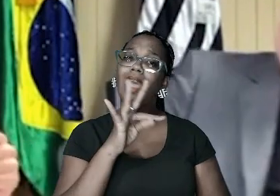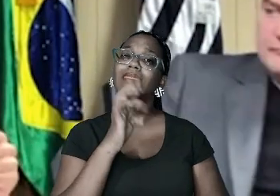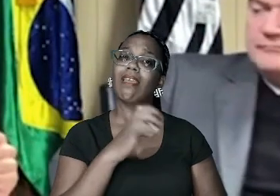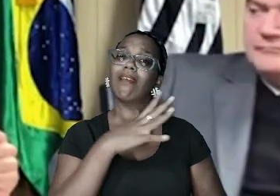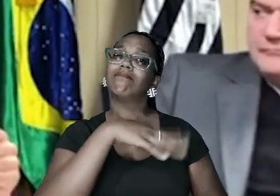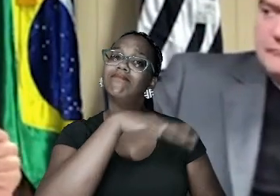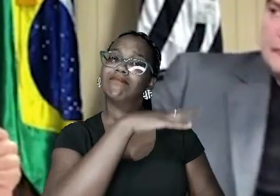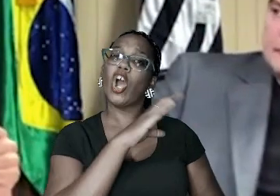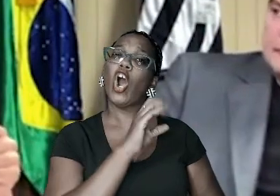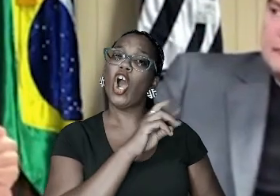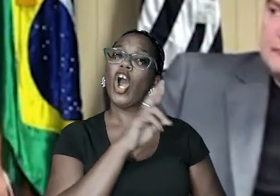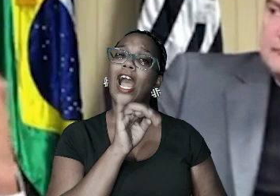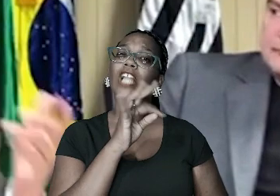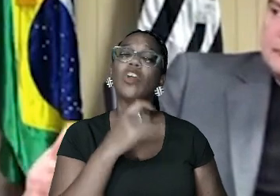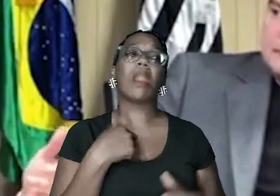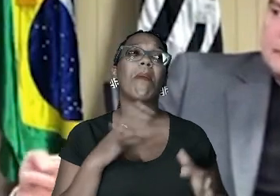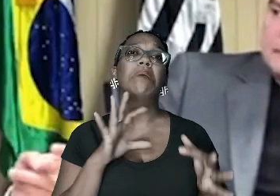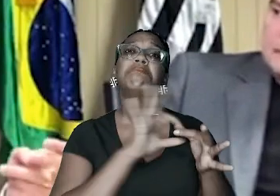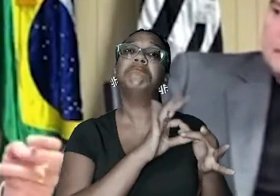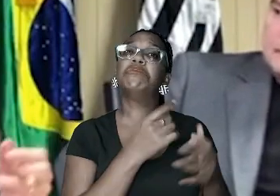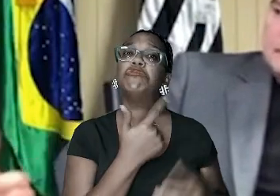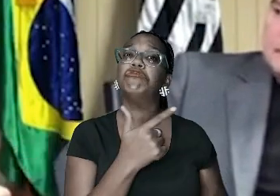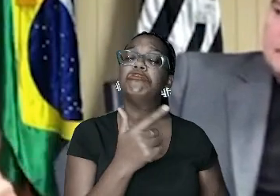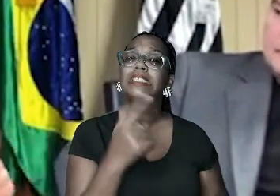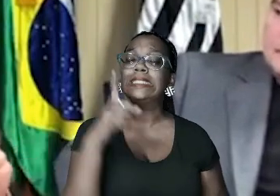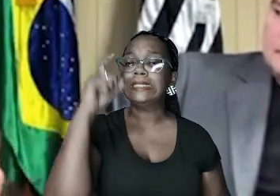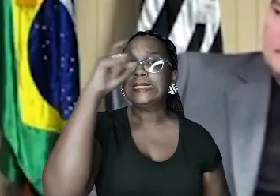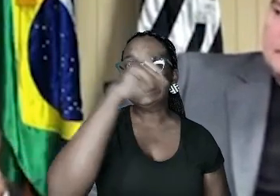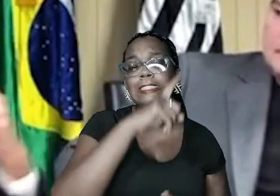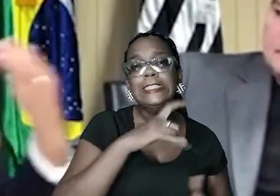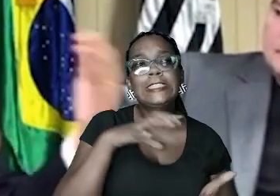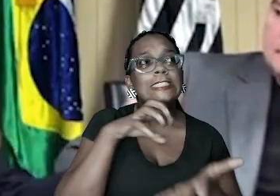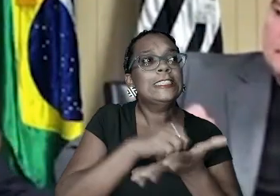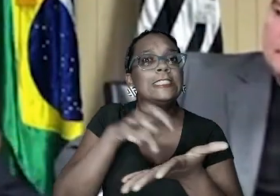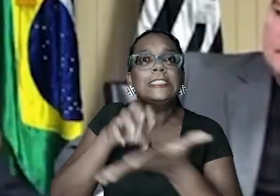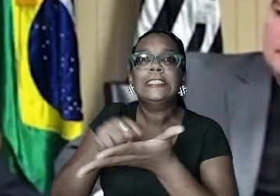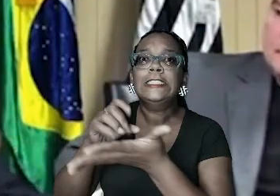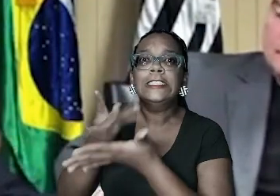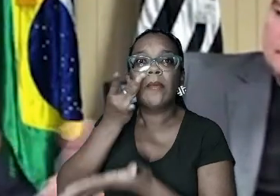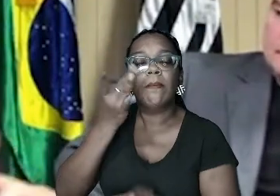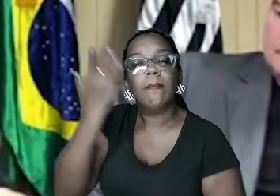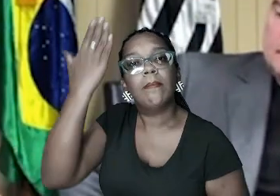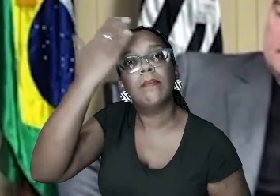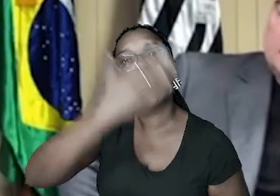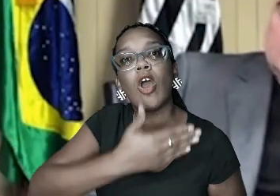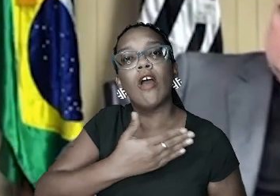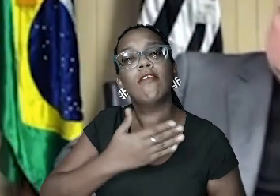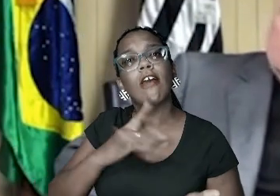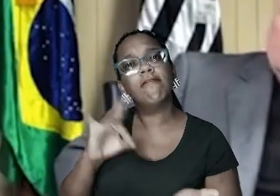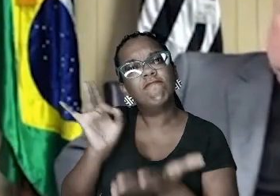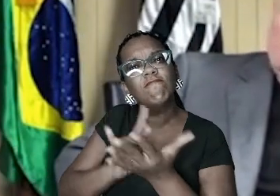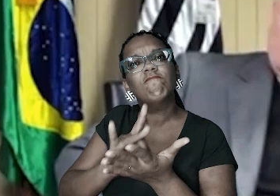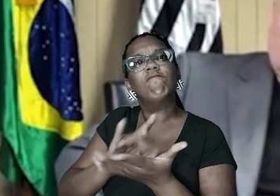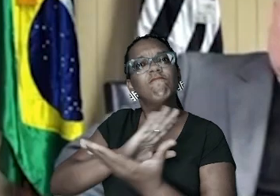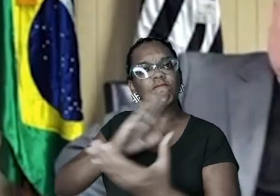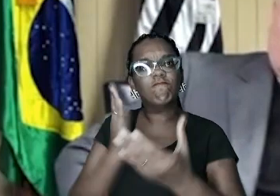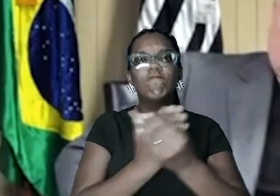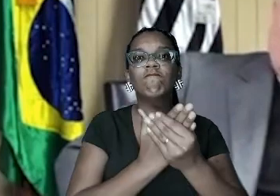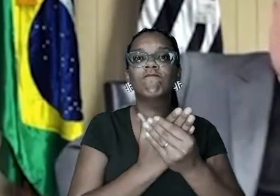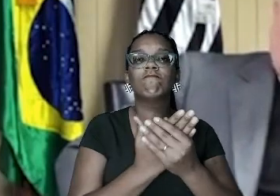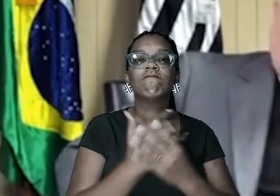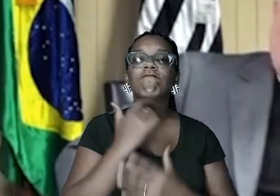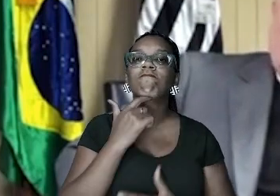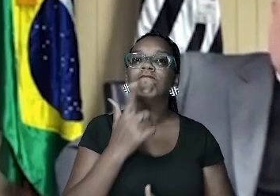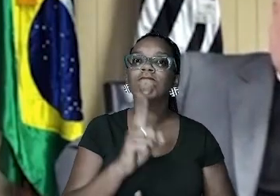ganhavam sempre era um clientes das corretoras mas não necessariamente tinham vínculo com alguém era muito difícil construir um conjunto